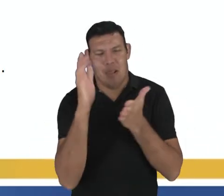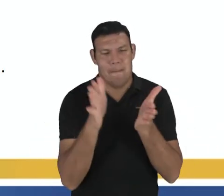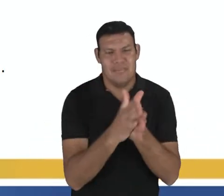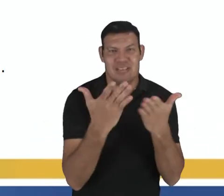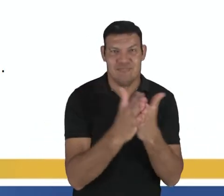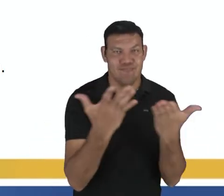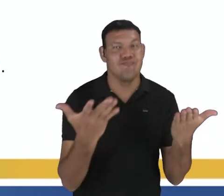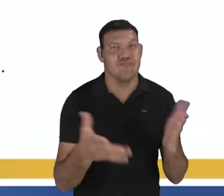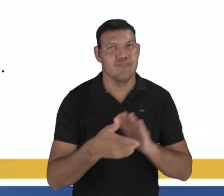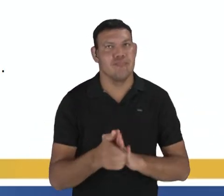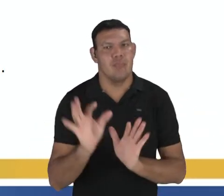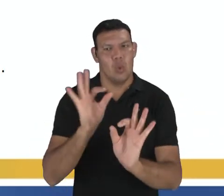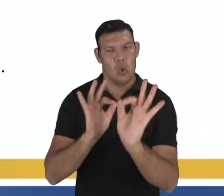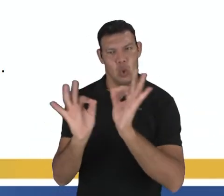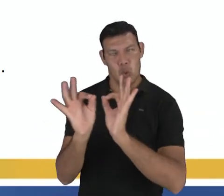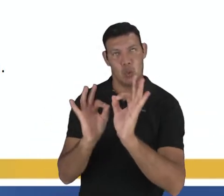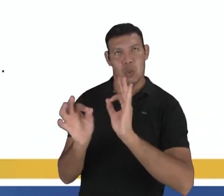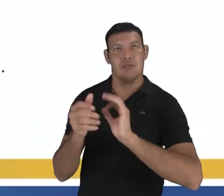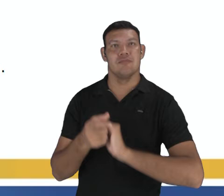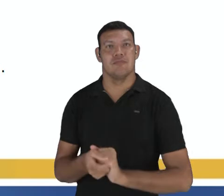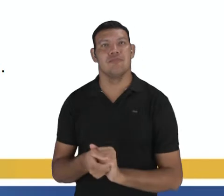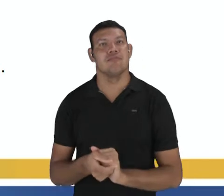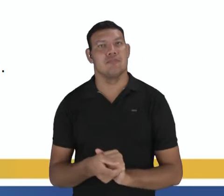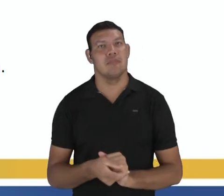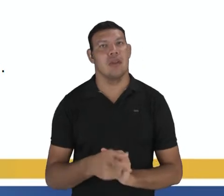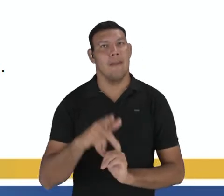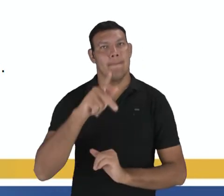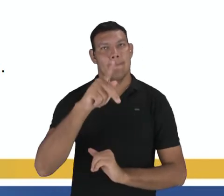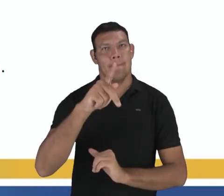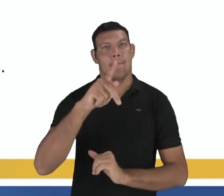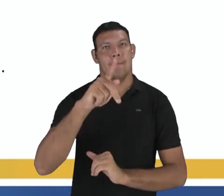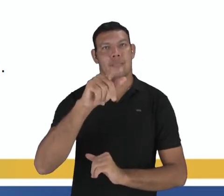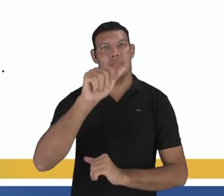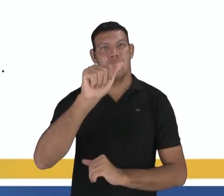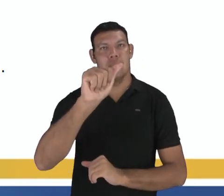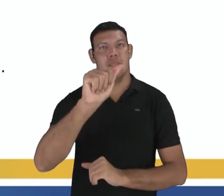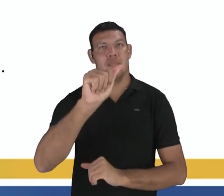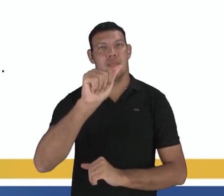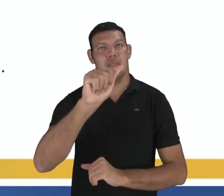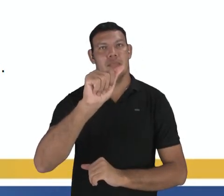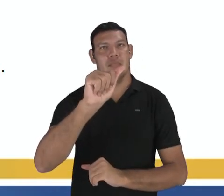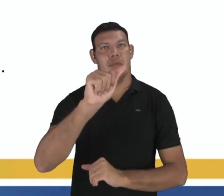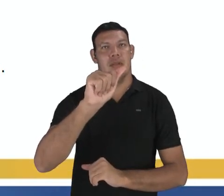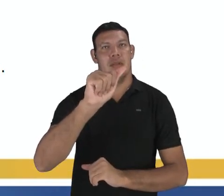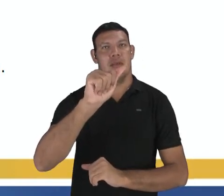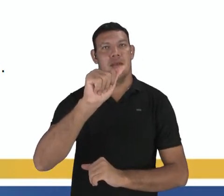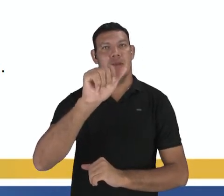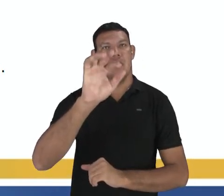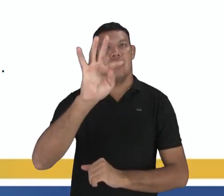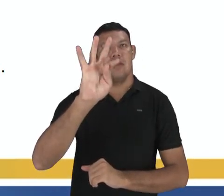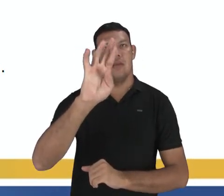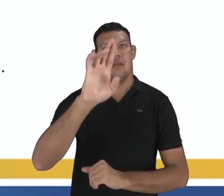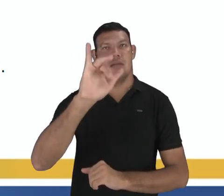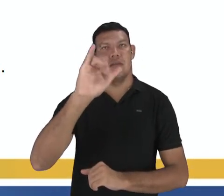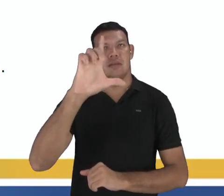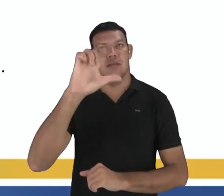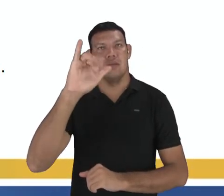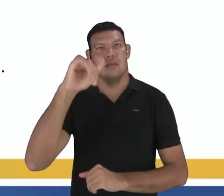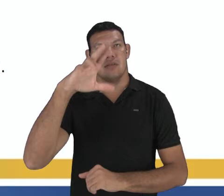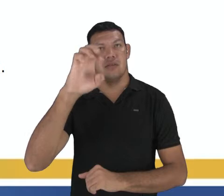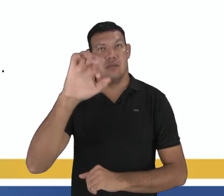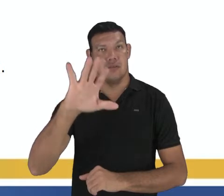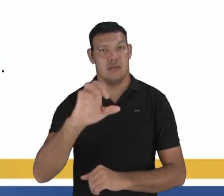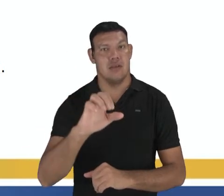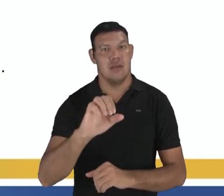né. A organização aí é patrilinear, né, porque uma questão aí referente a continente africano é